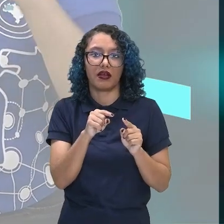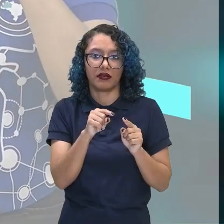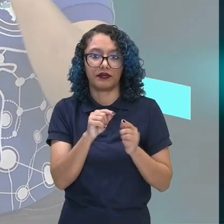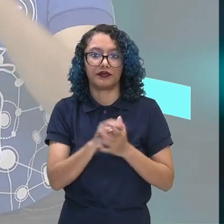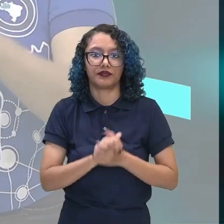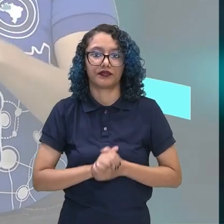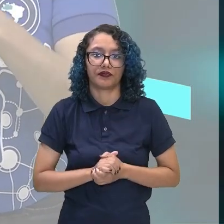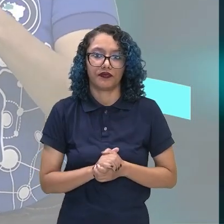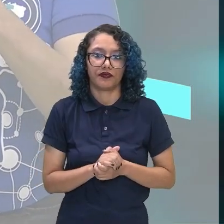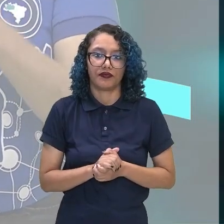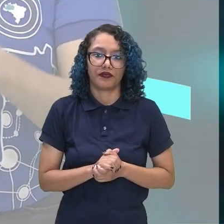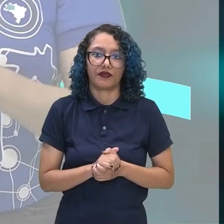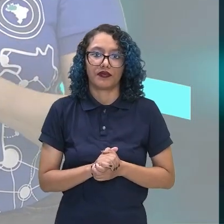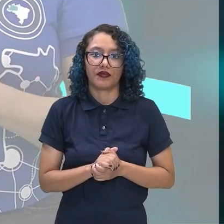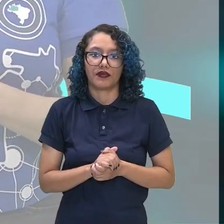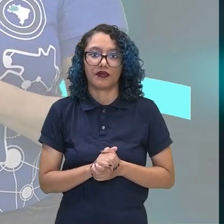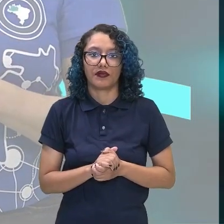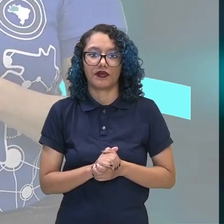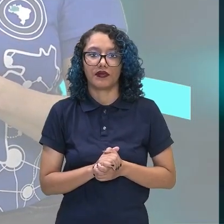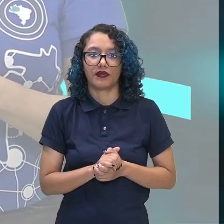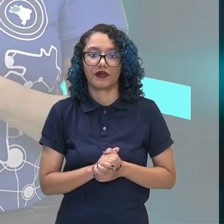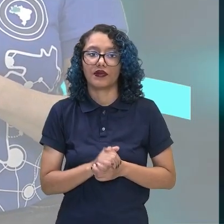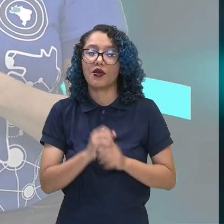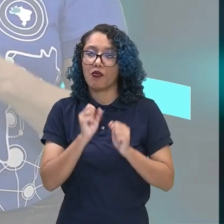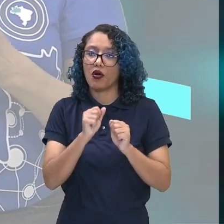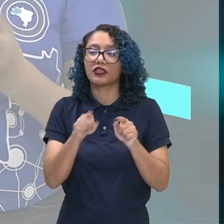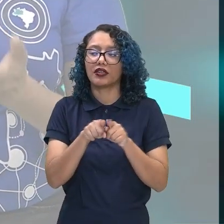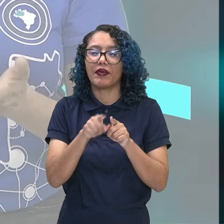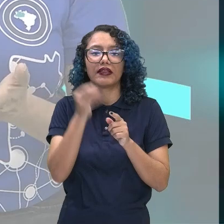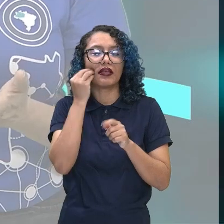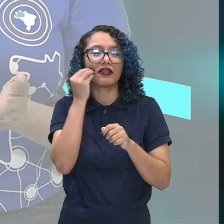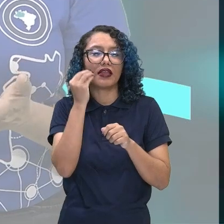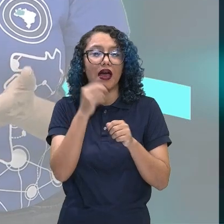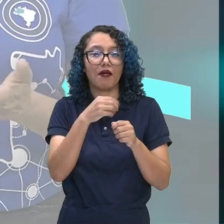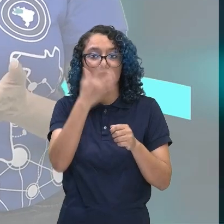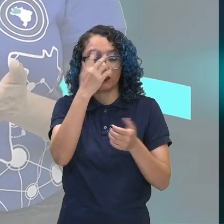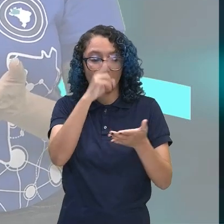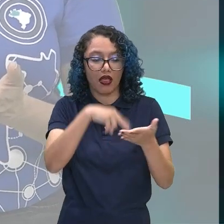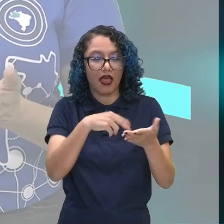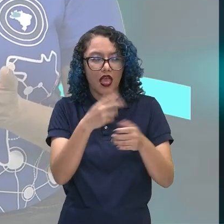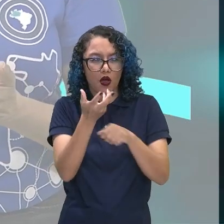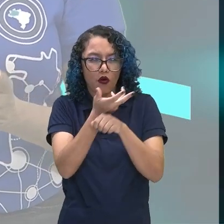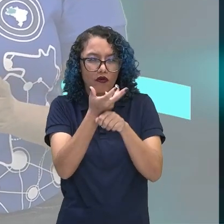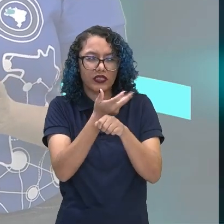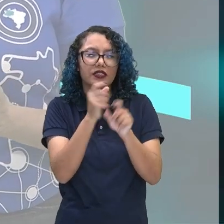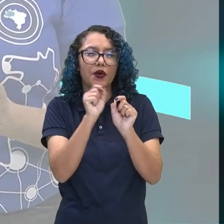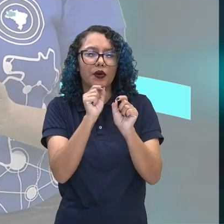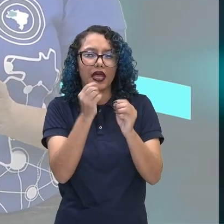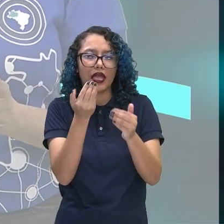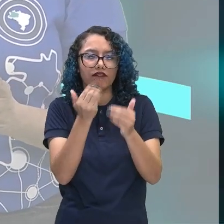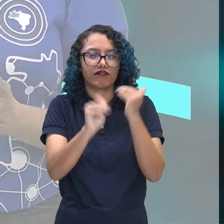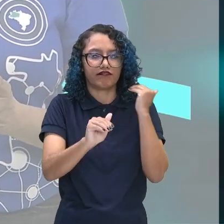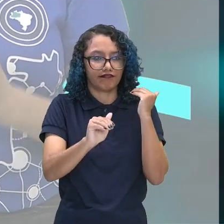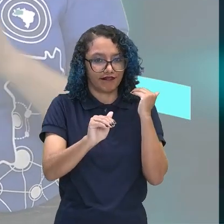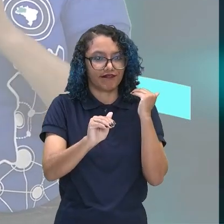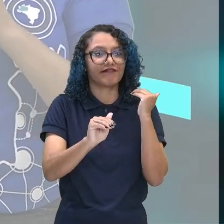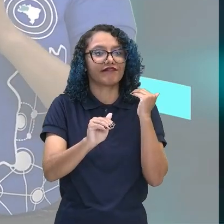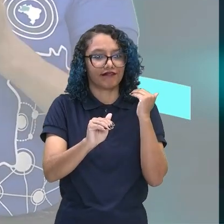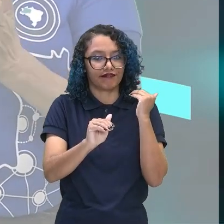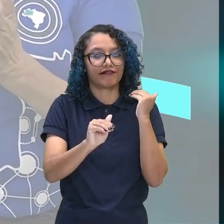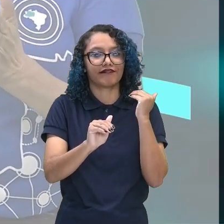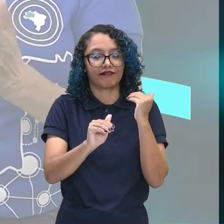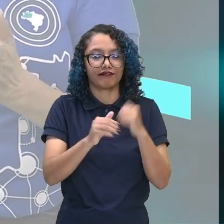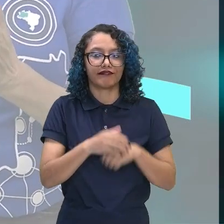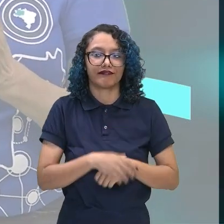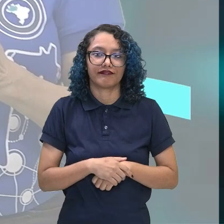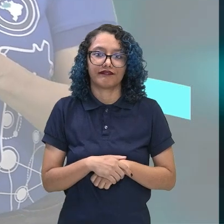induzir o leitor a acreditar no contrário. Né? Então, por isso que fala aí, que comprove ou negue a sua tese. Você está falando